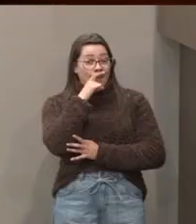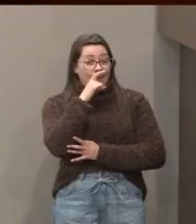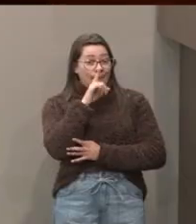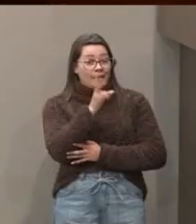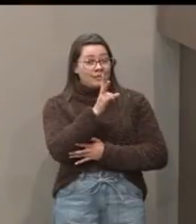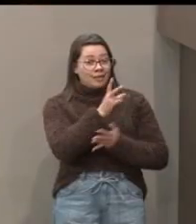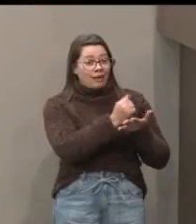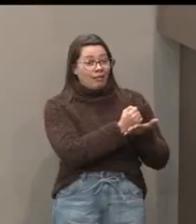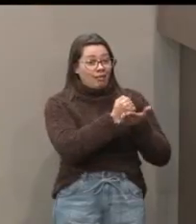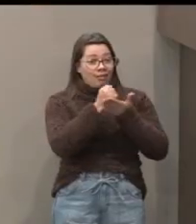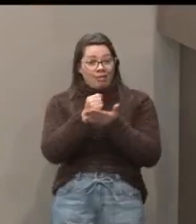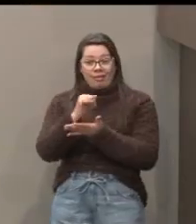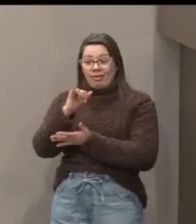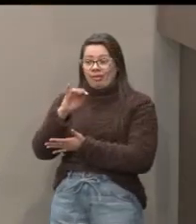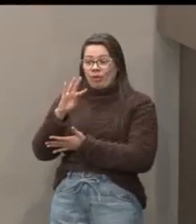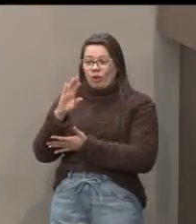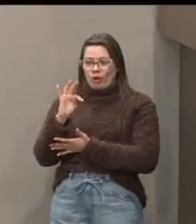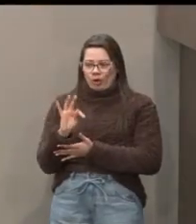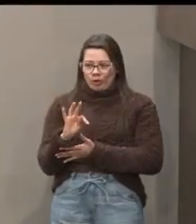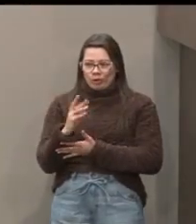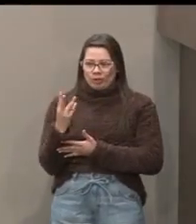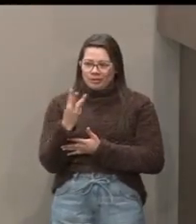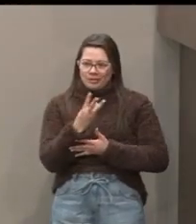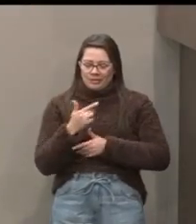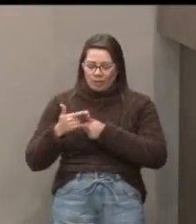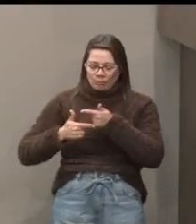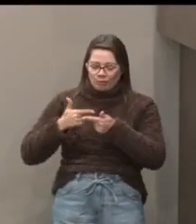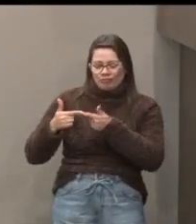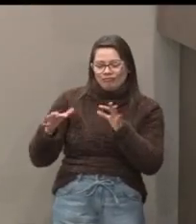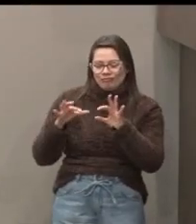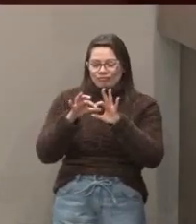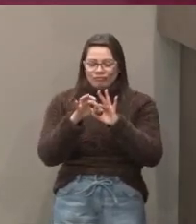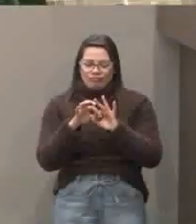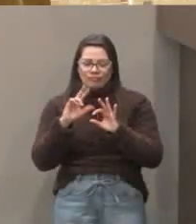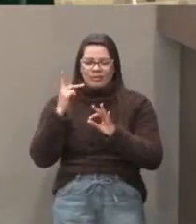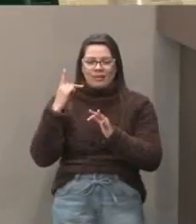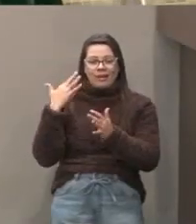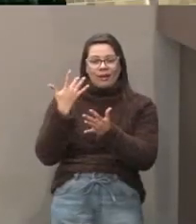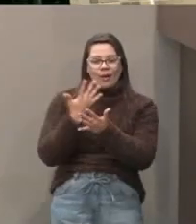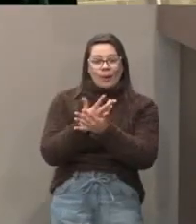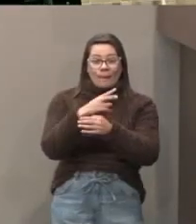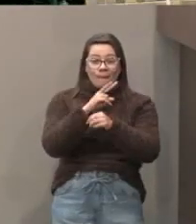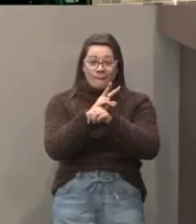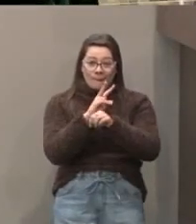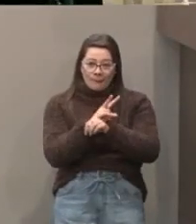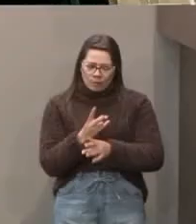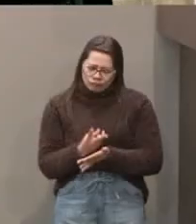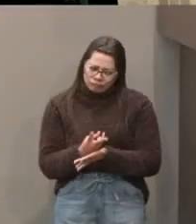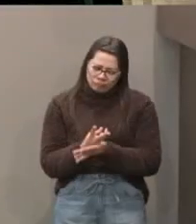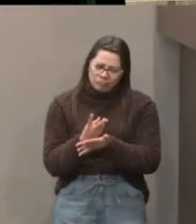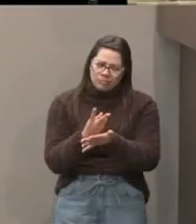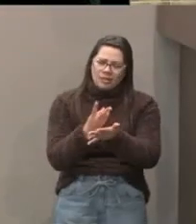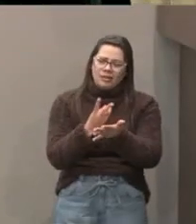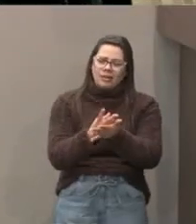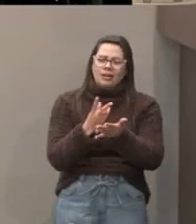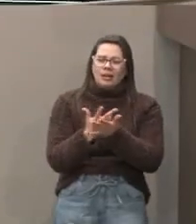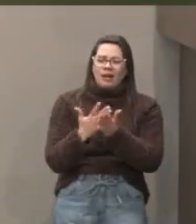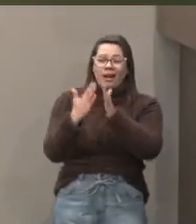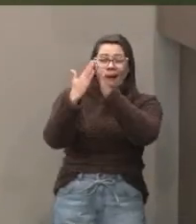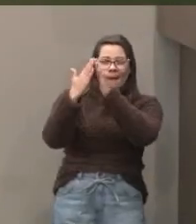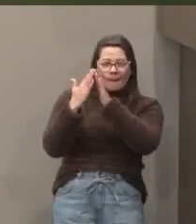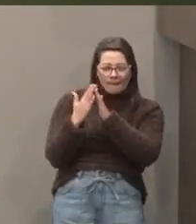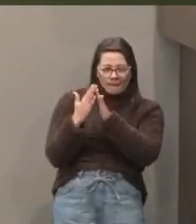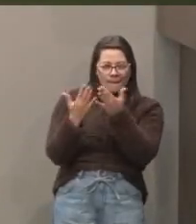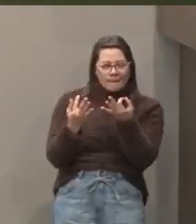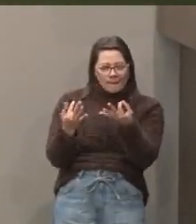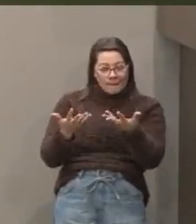me levava no iote. 3 gerações unidas por uma história de cuidado. É nessa continuidade que mora a essência do